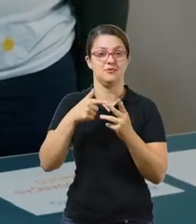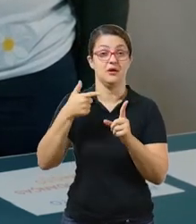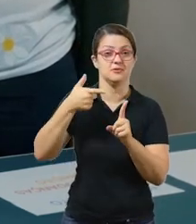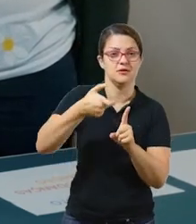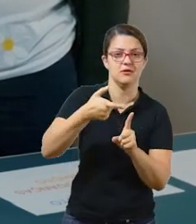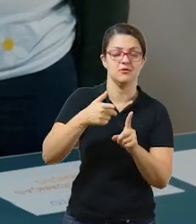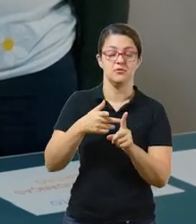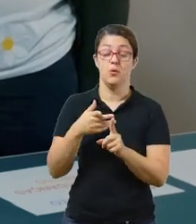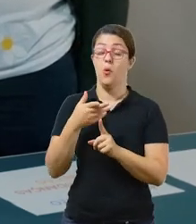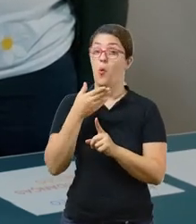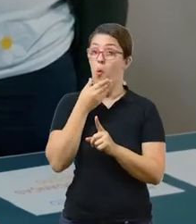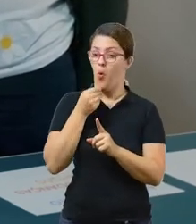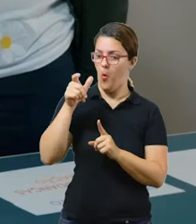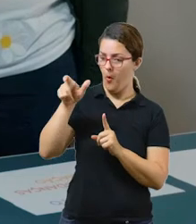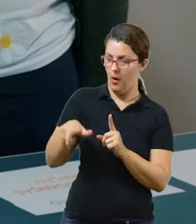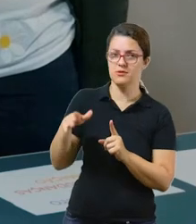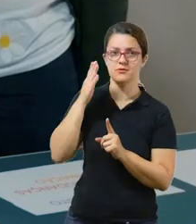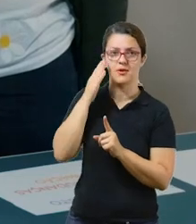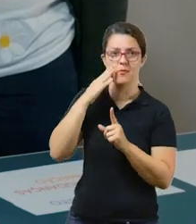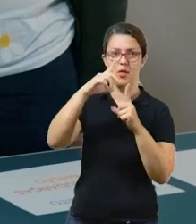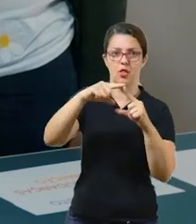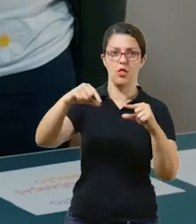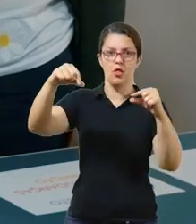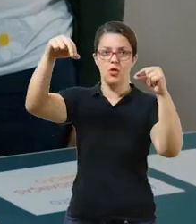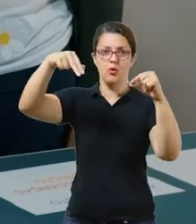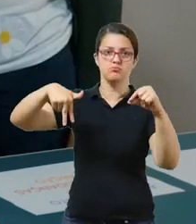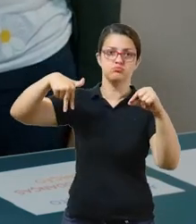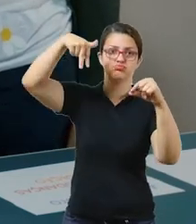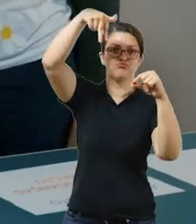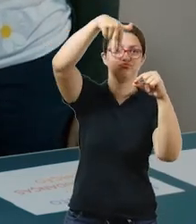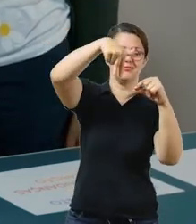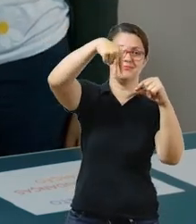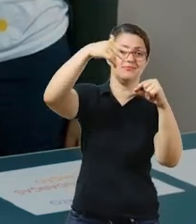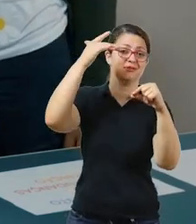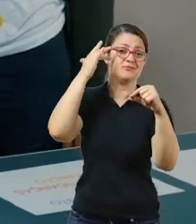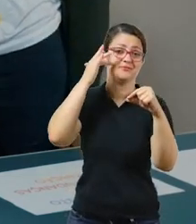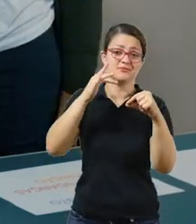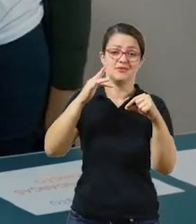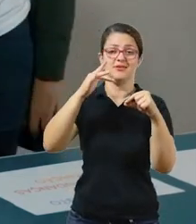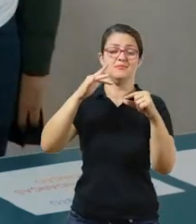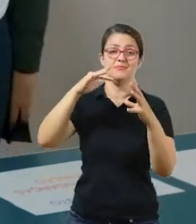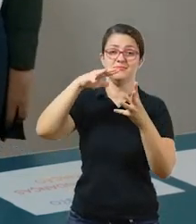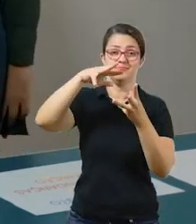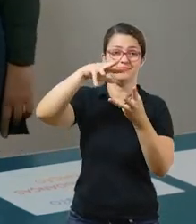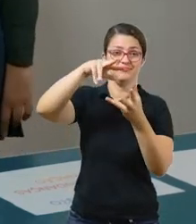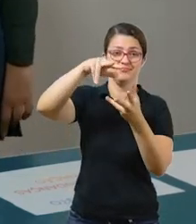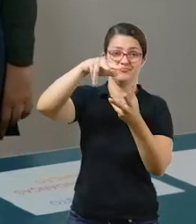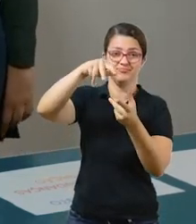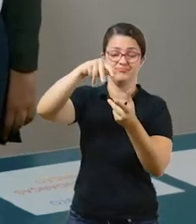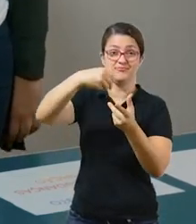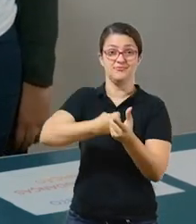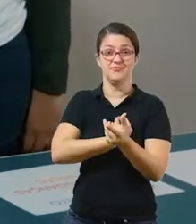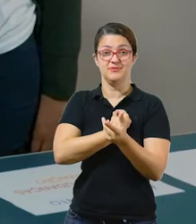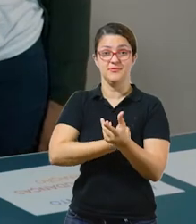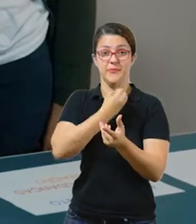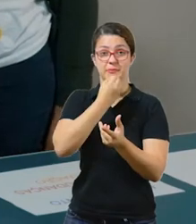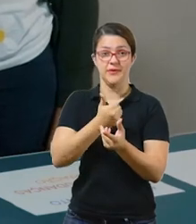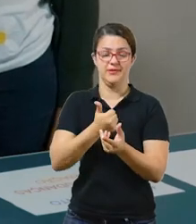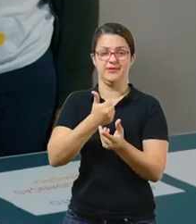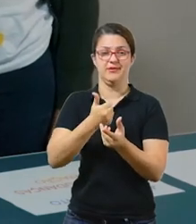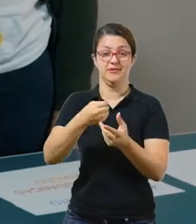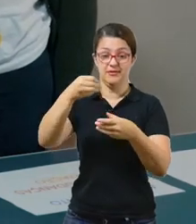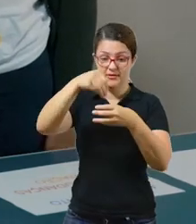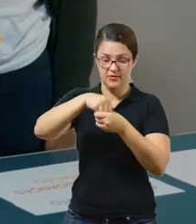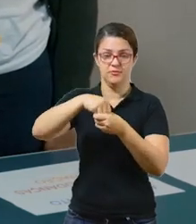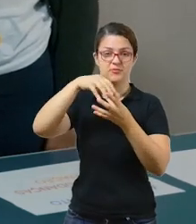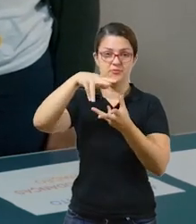lua, mas ainda não aprendeu a viver bem no seu próprio planeta. Olha, é um texto importante para a gente ler